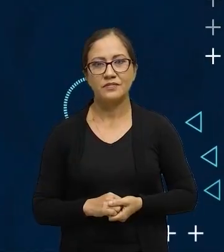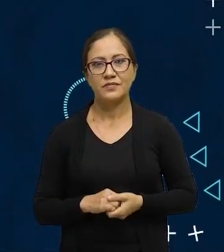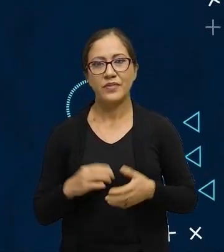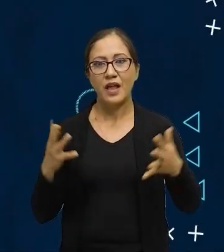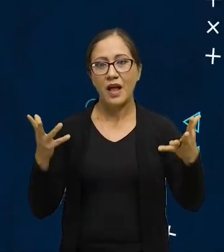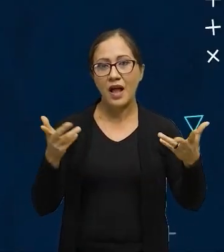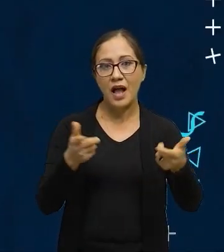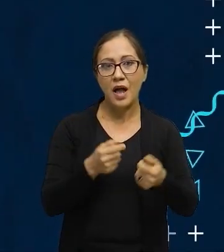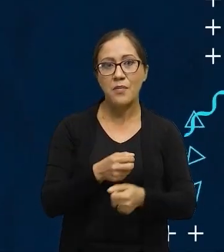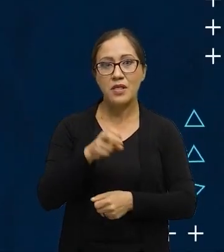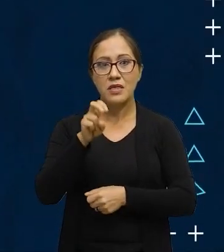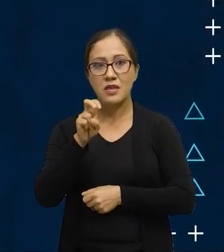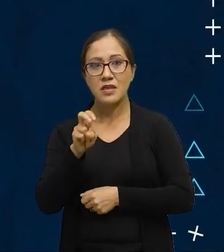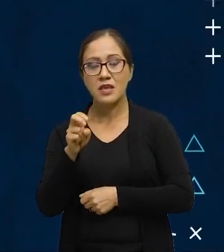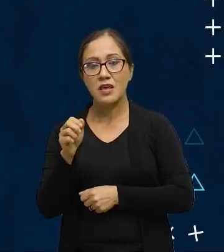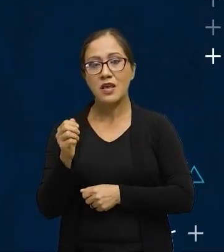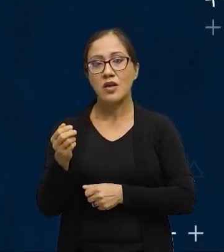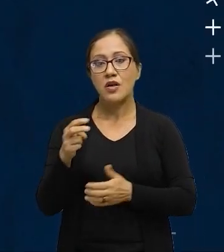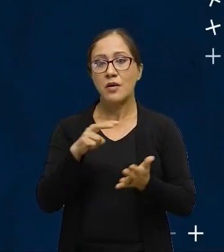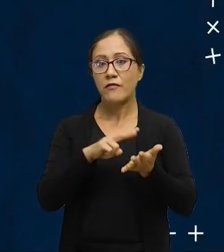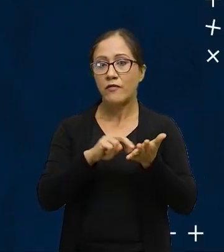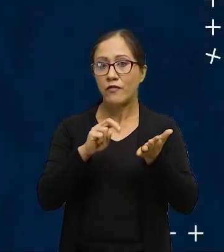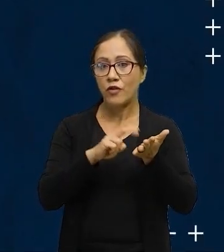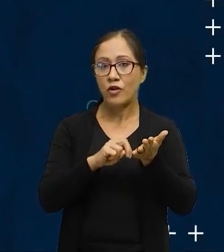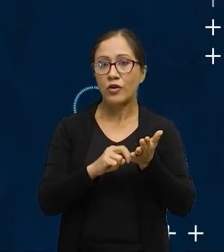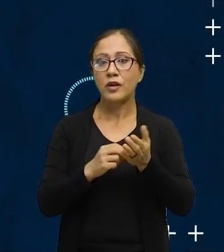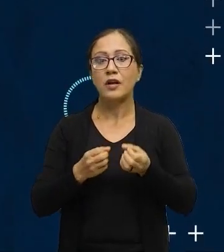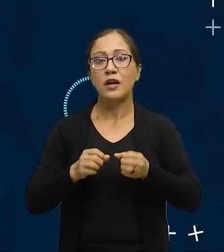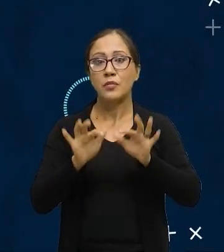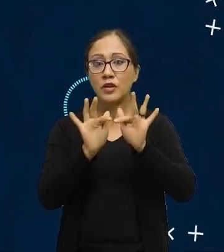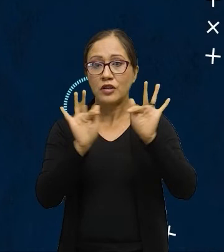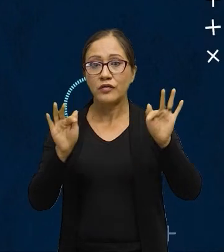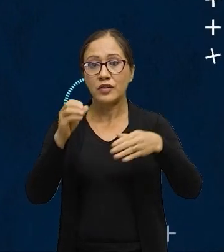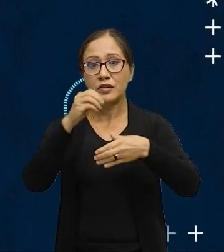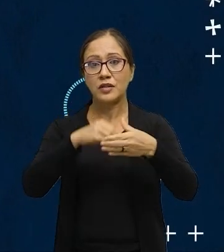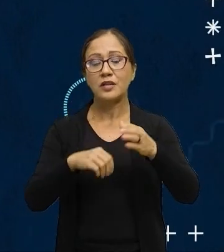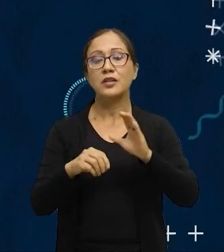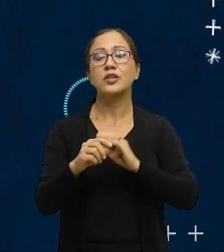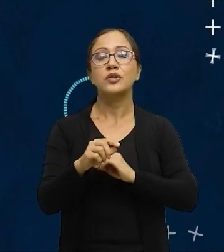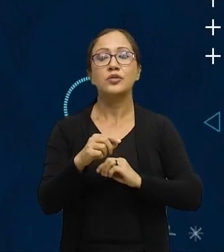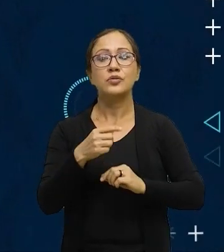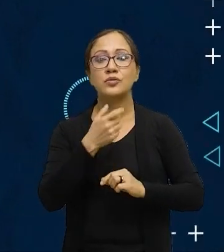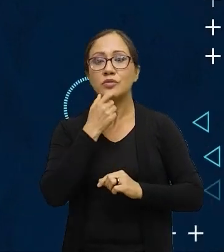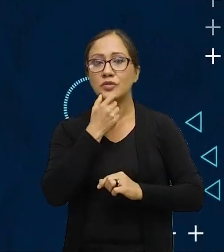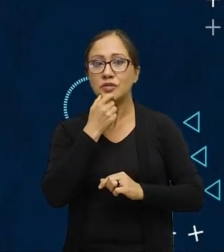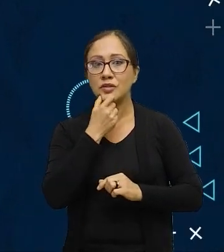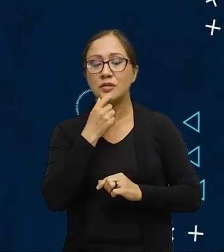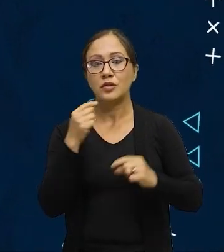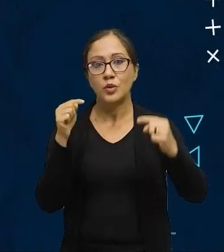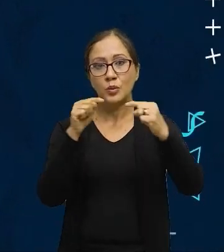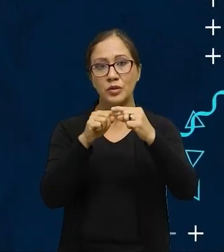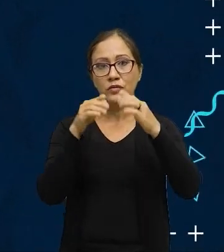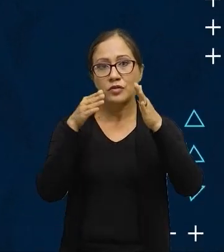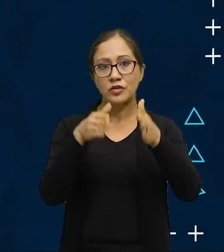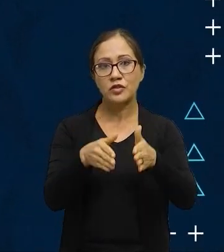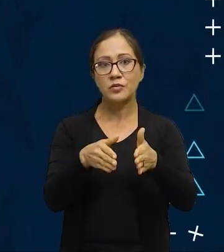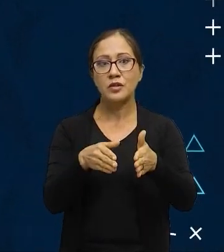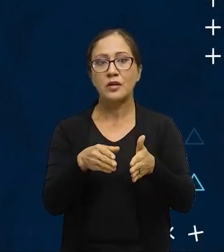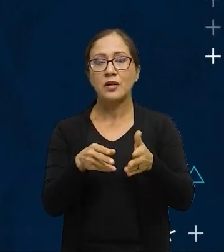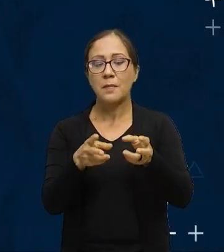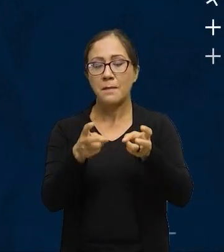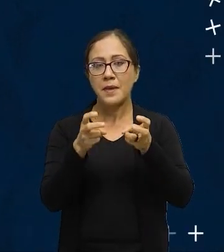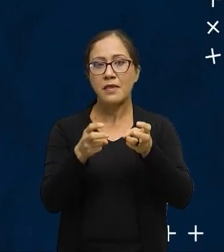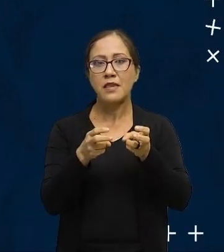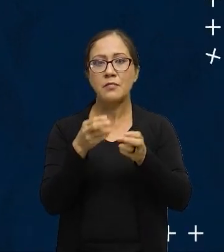Habilidade 5. Associar vocábulos e expressões de um texto em LEM ao seu tema. Objetivo específico. Identificar